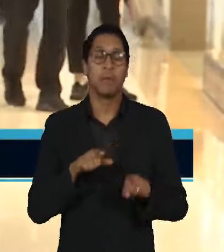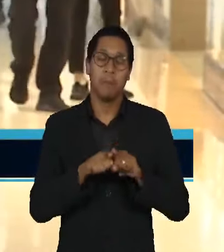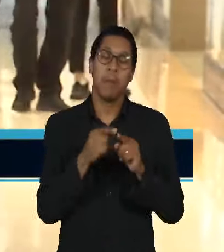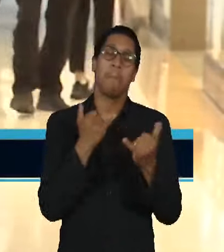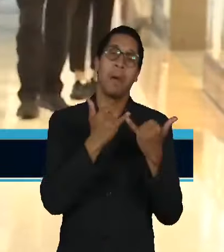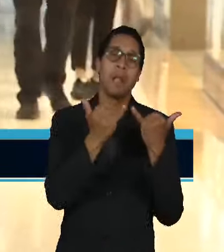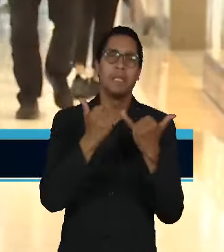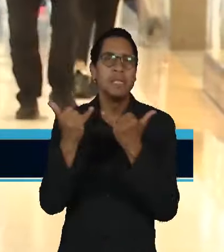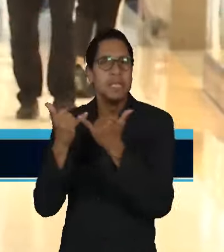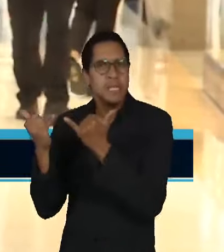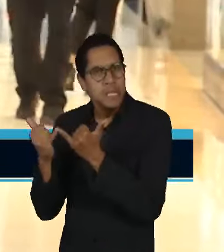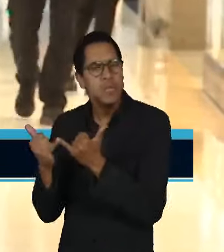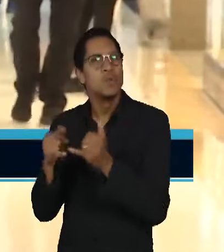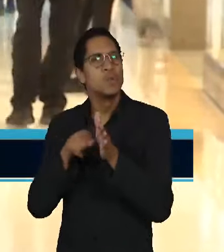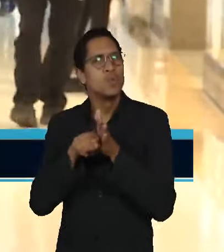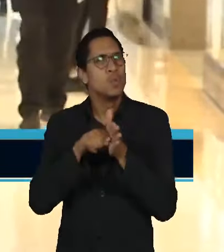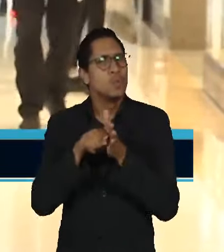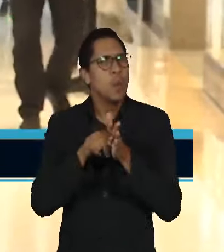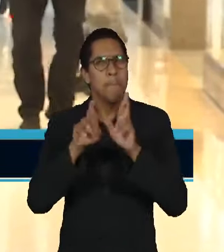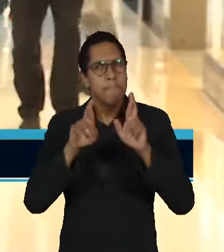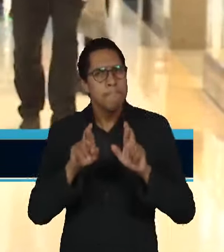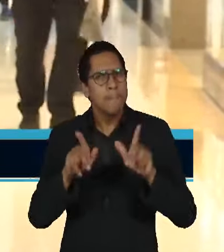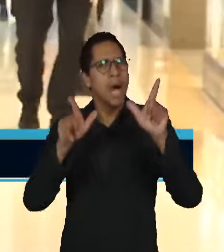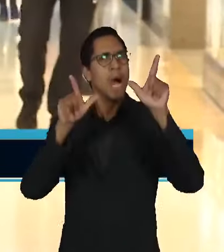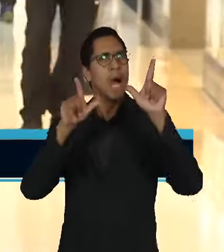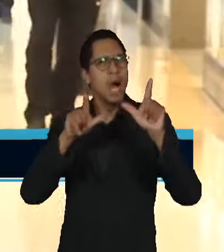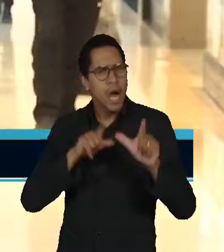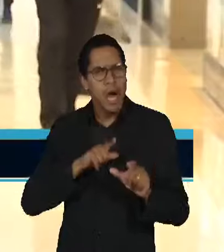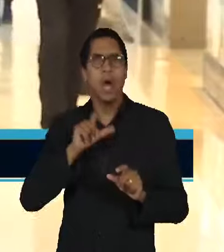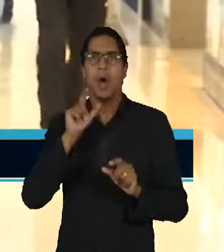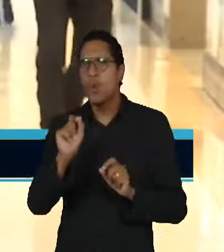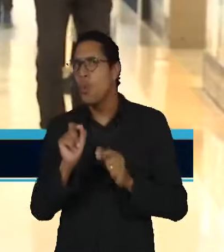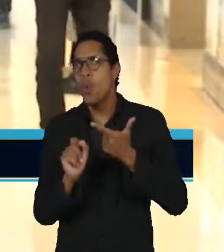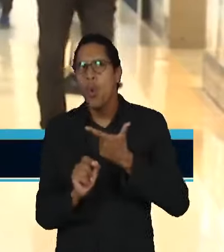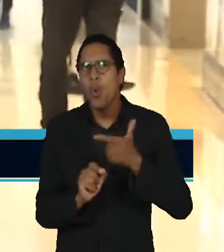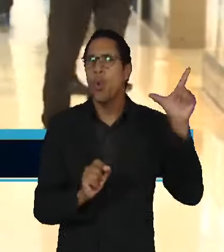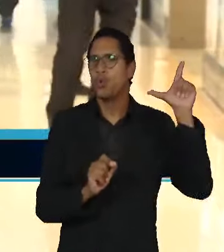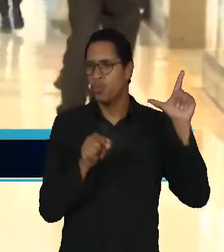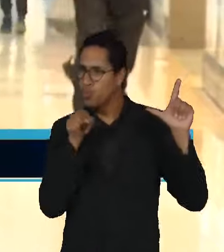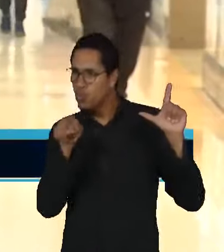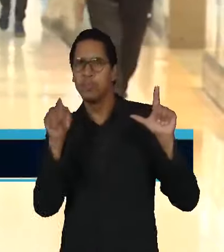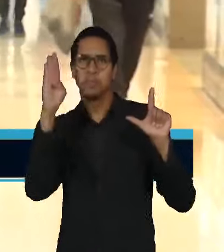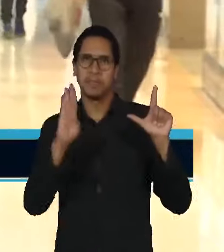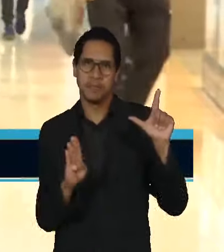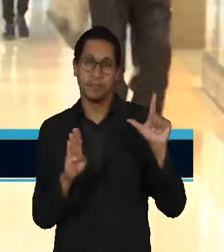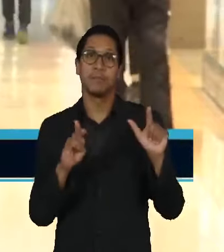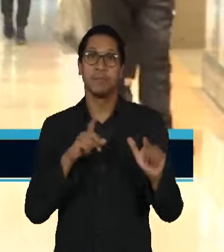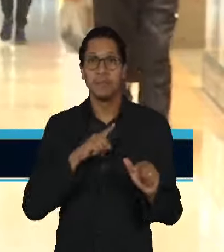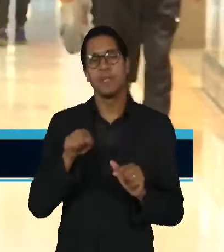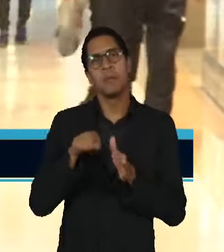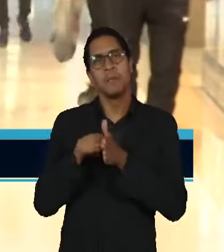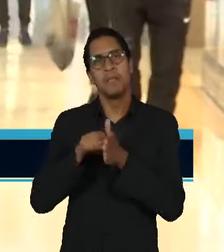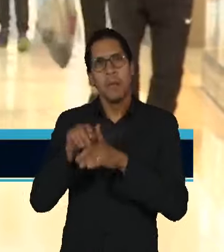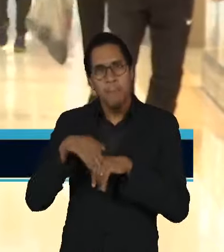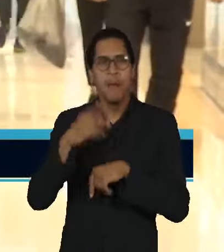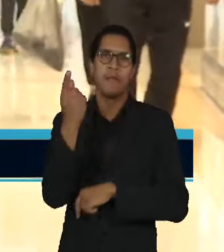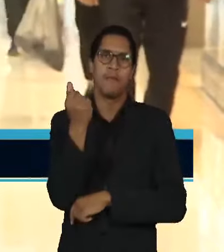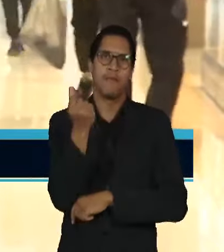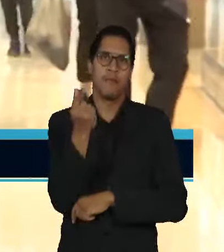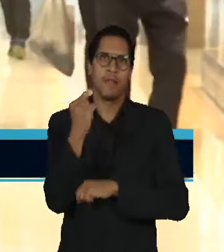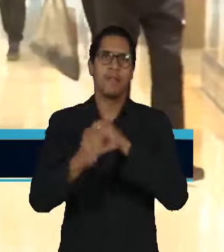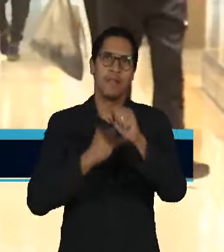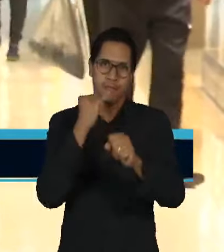semelhantes, mas o estudo detectou um diferencial em relação aos consumidores brasileiros. Eles pesquisam mais os preços